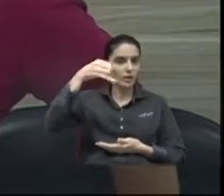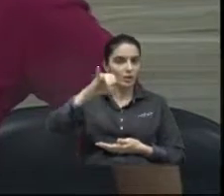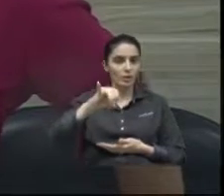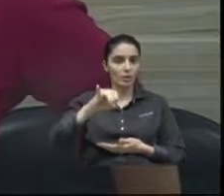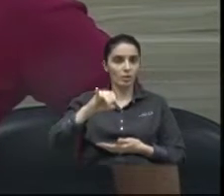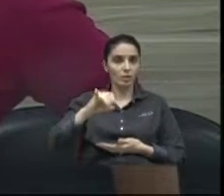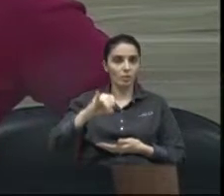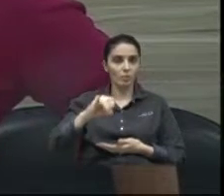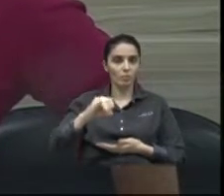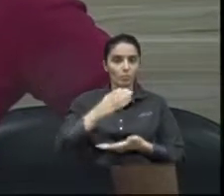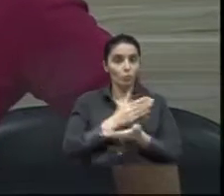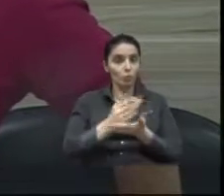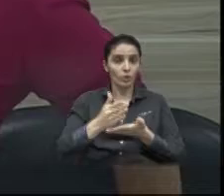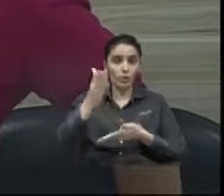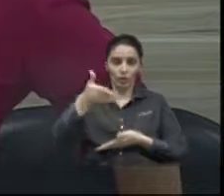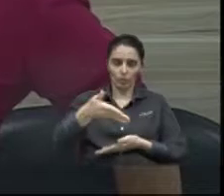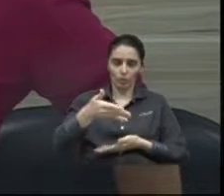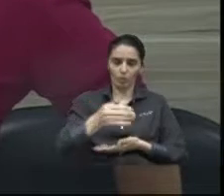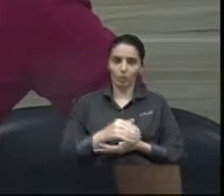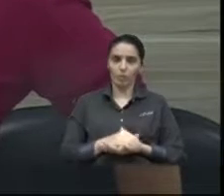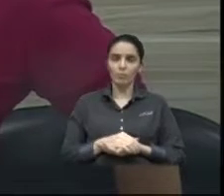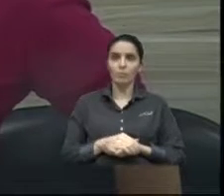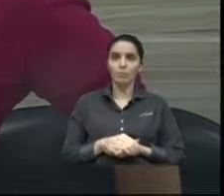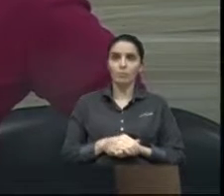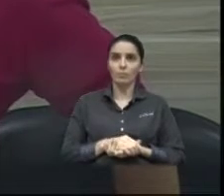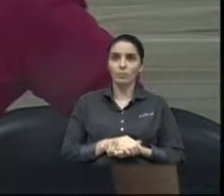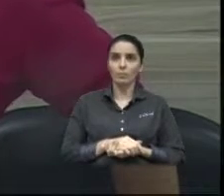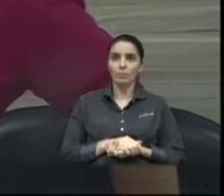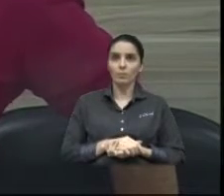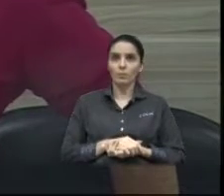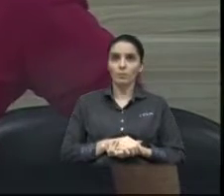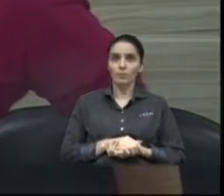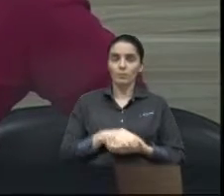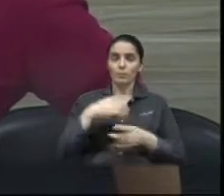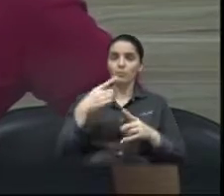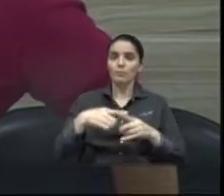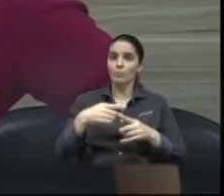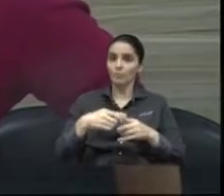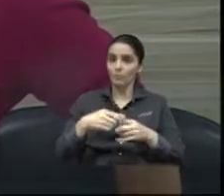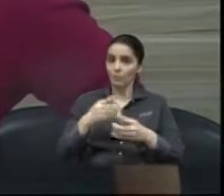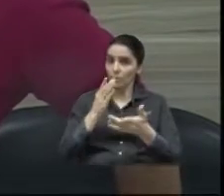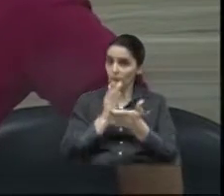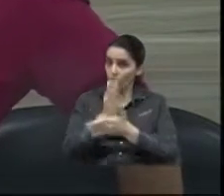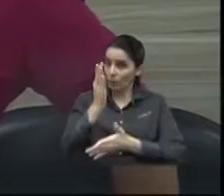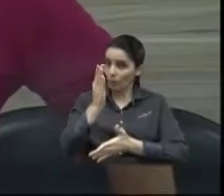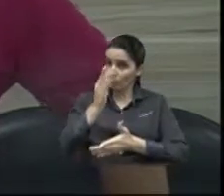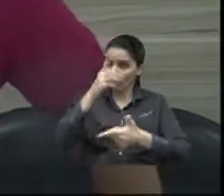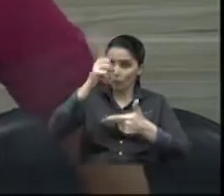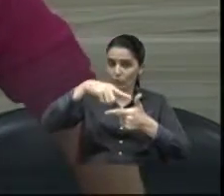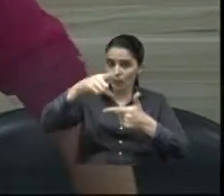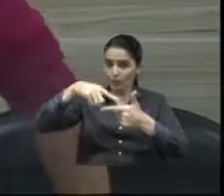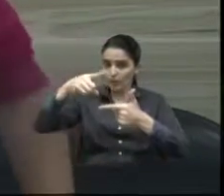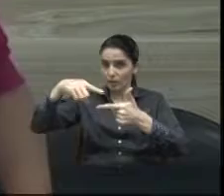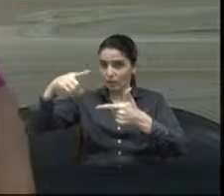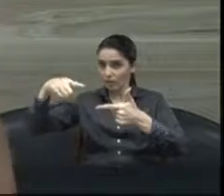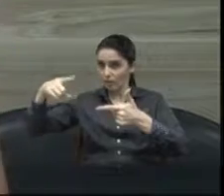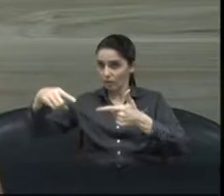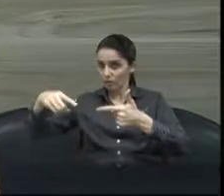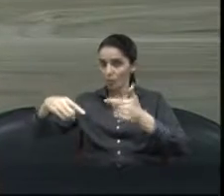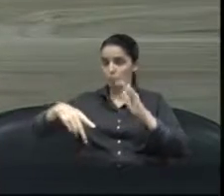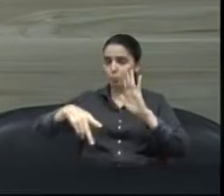imediatamente, e nem do prefeito, que, na verdade, a gente está aprovando, são diretrizes, quando a política